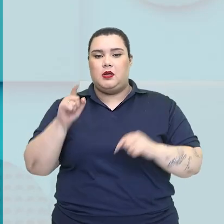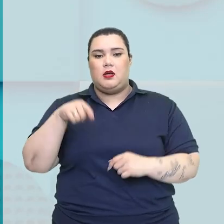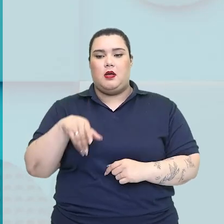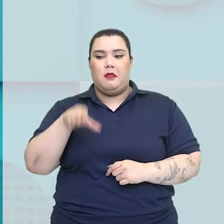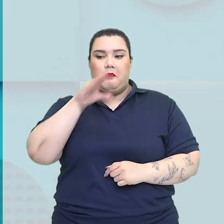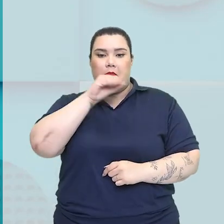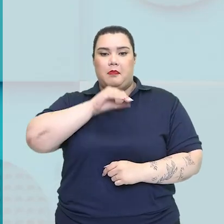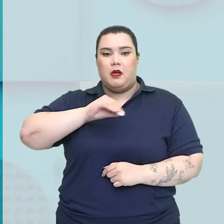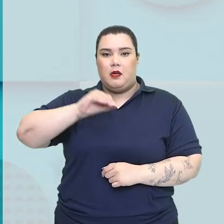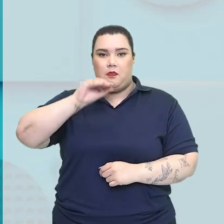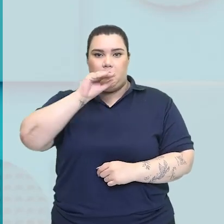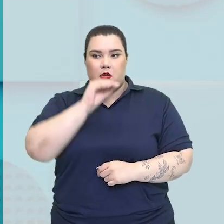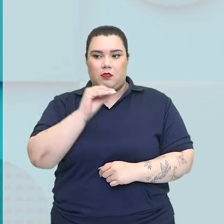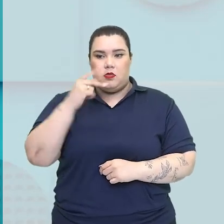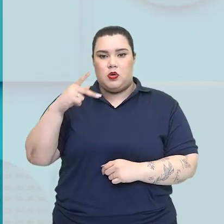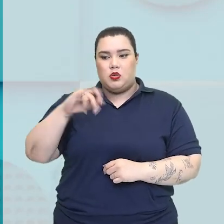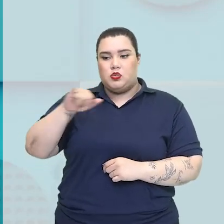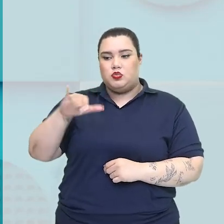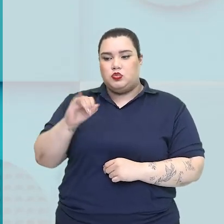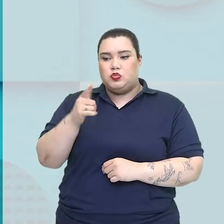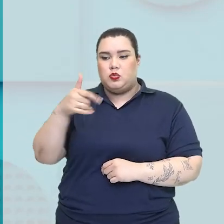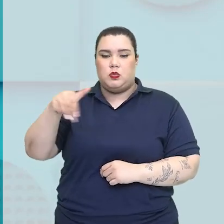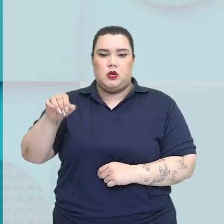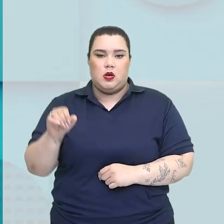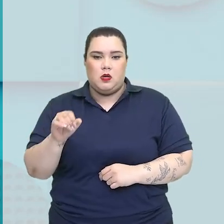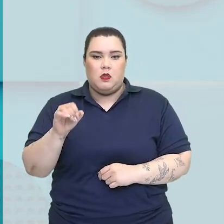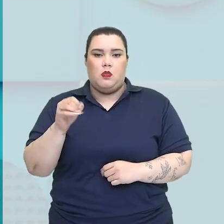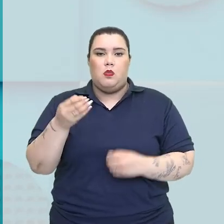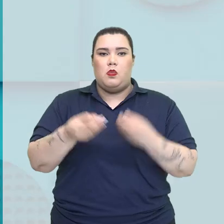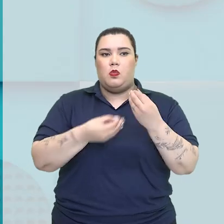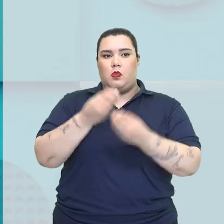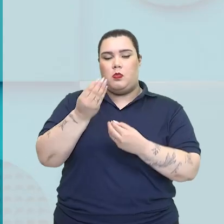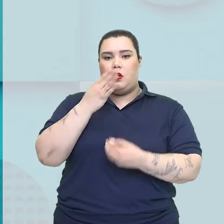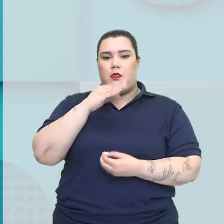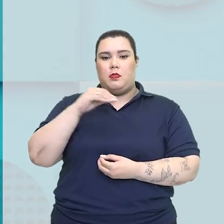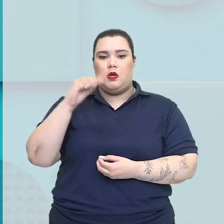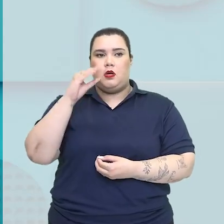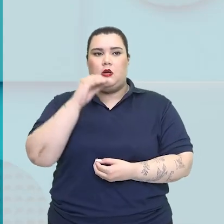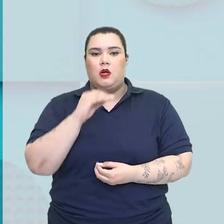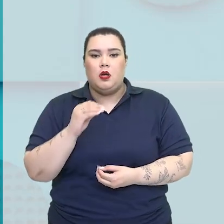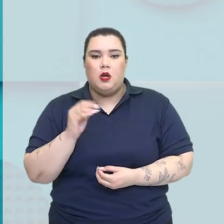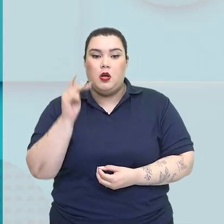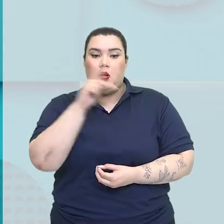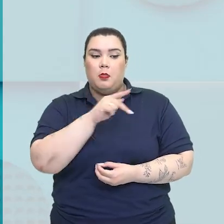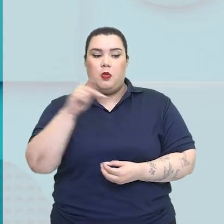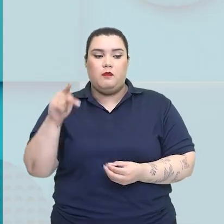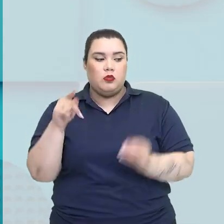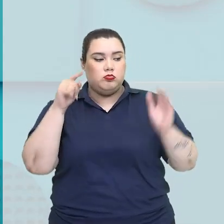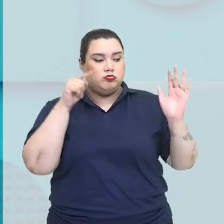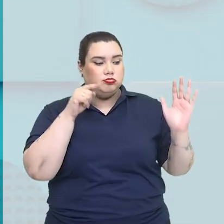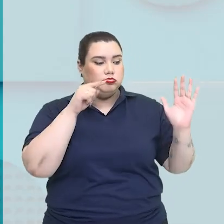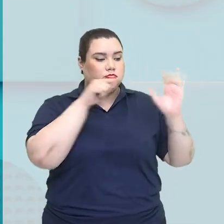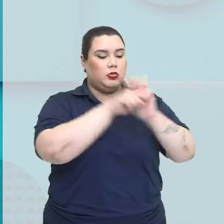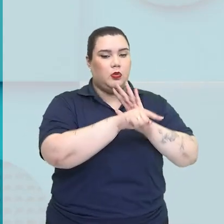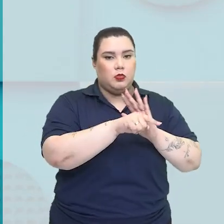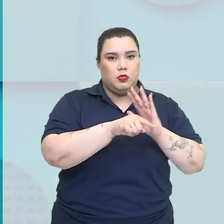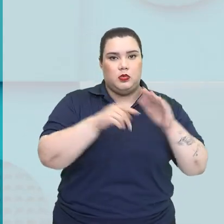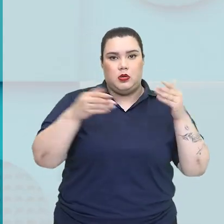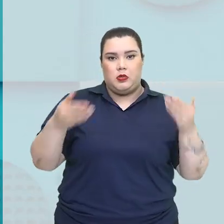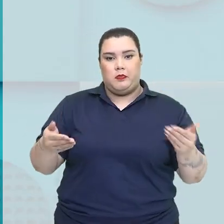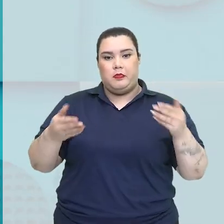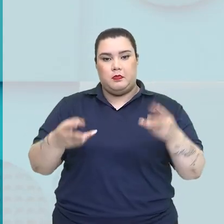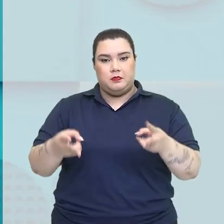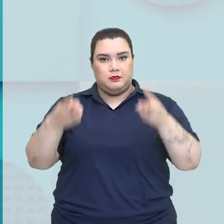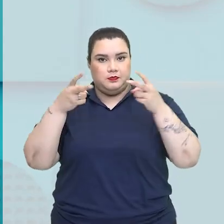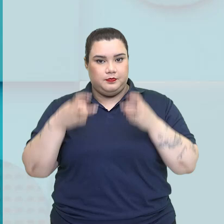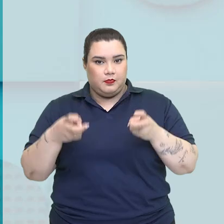do Joãozinho, né? Quando ele vai se expressando, a professora faz a pergunta. Então, vocês notaram